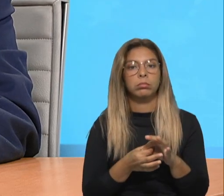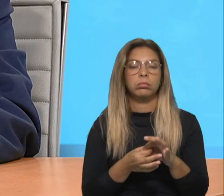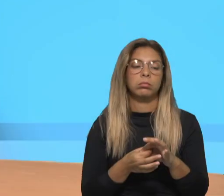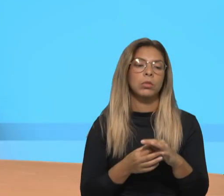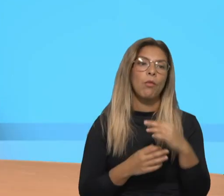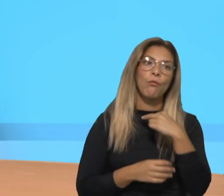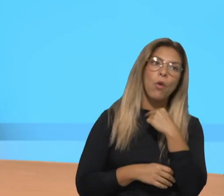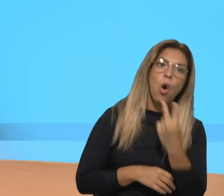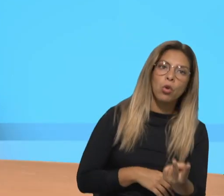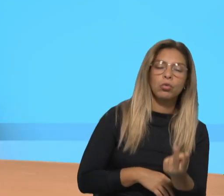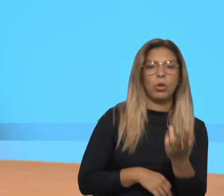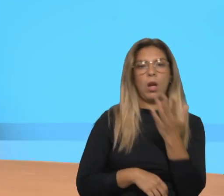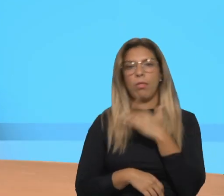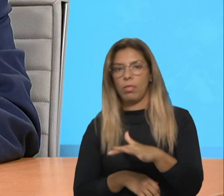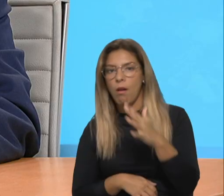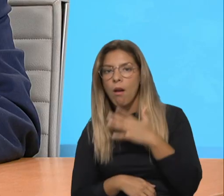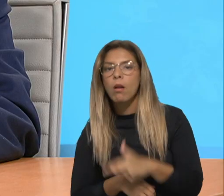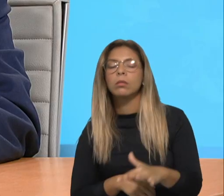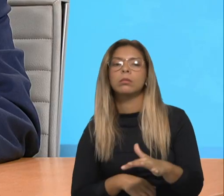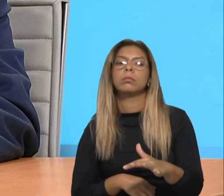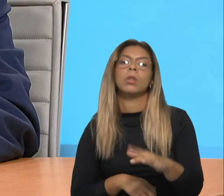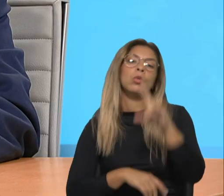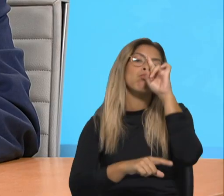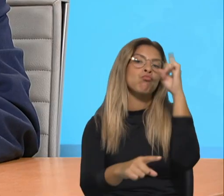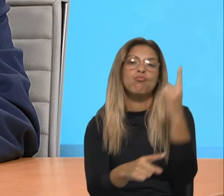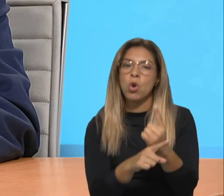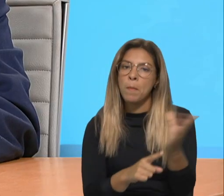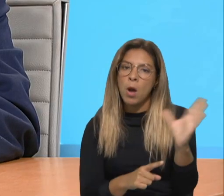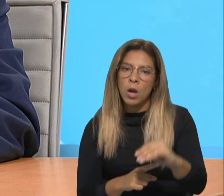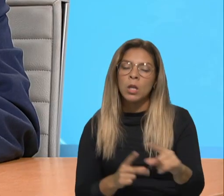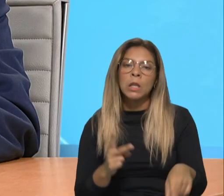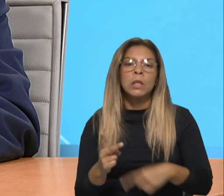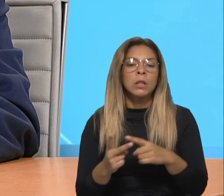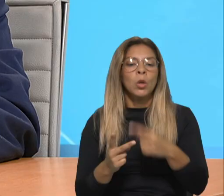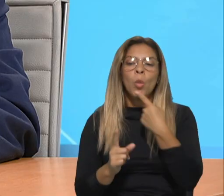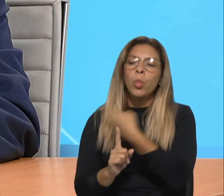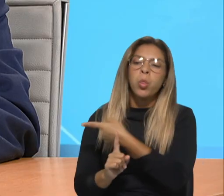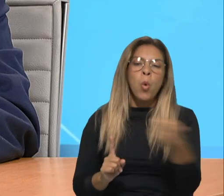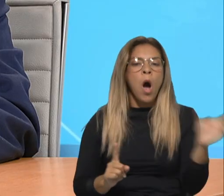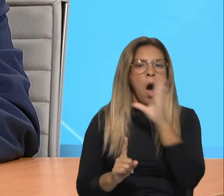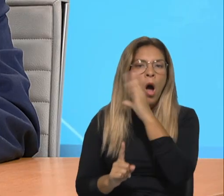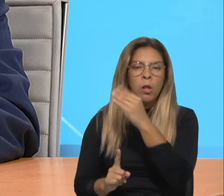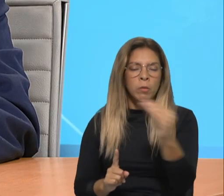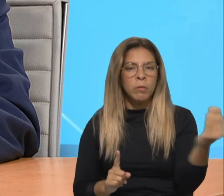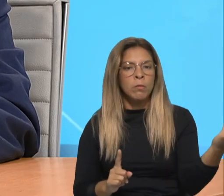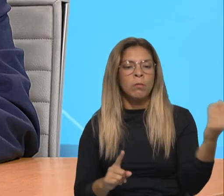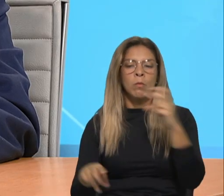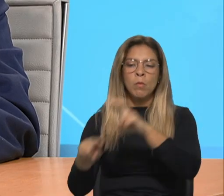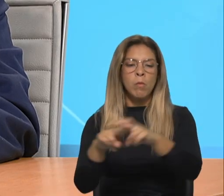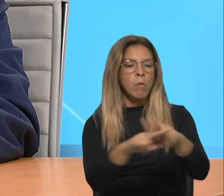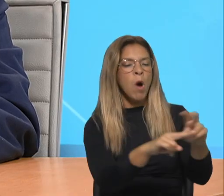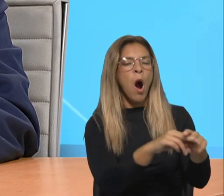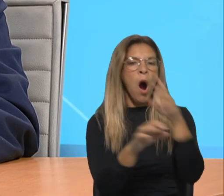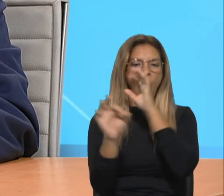da voz, do cantar. Paralelamente a isto, todos os alunos têm disciplinas comuns. 2 são comuns